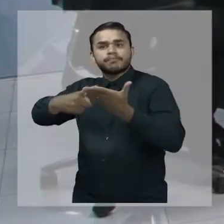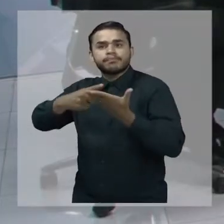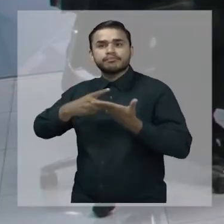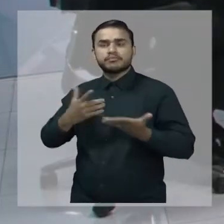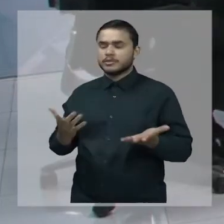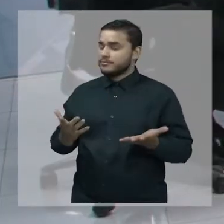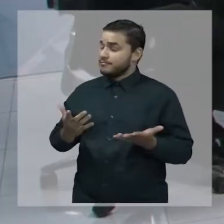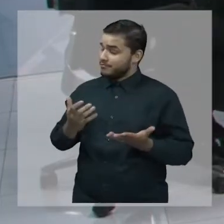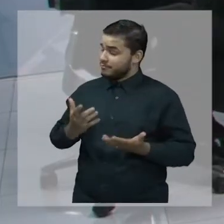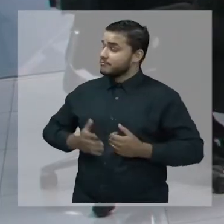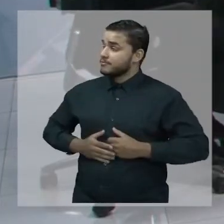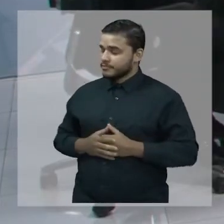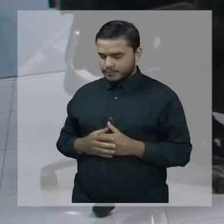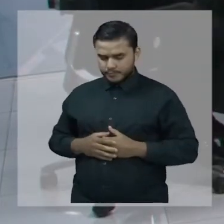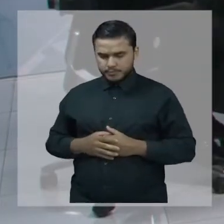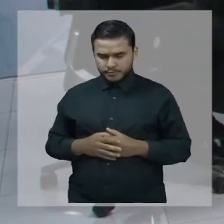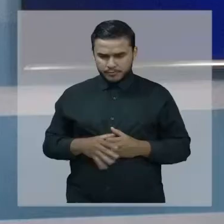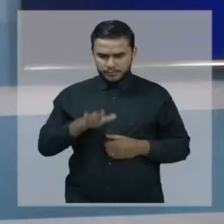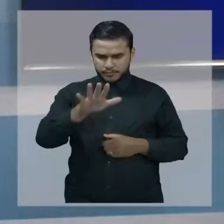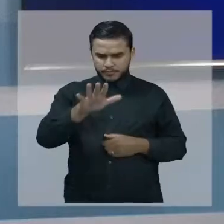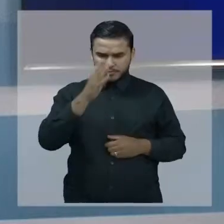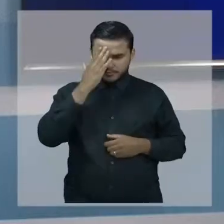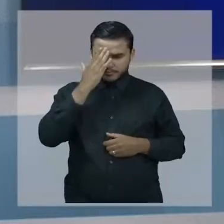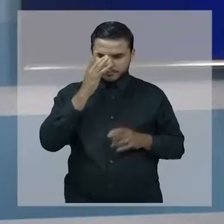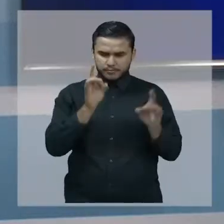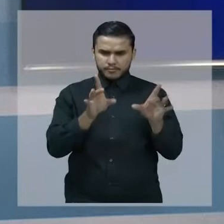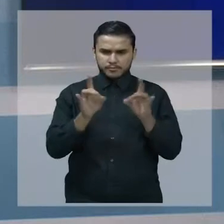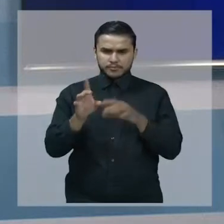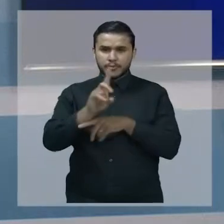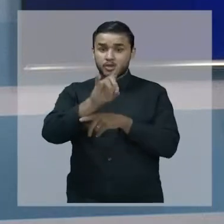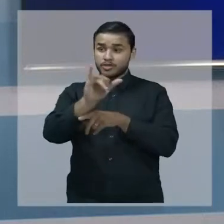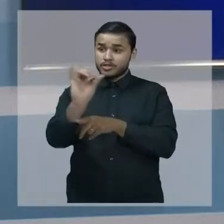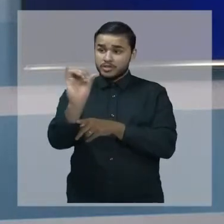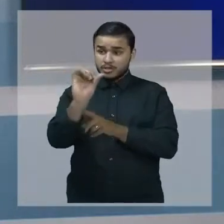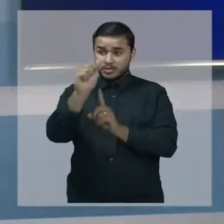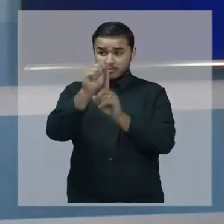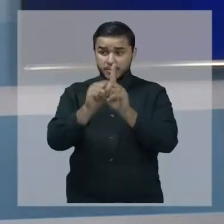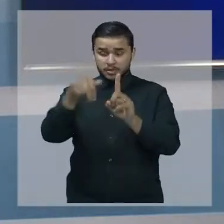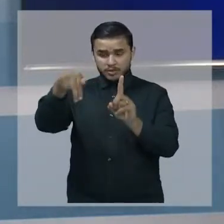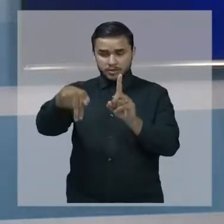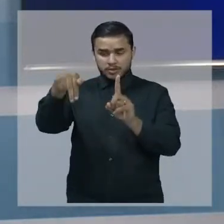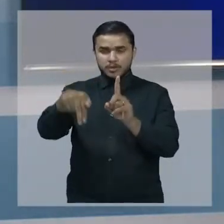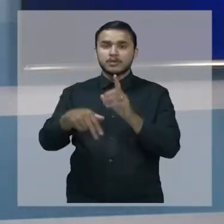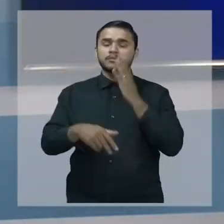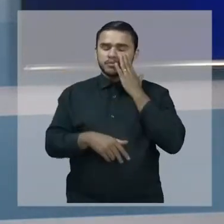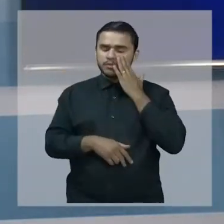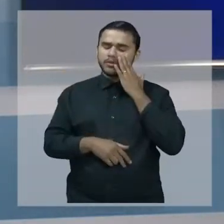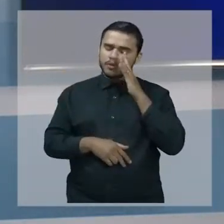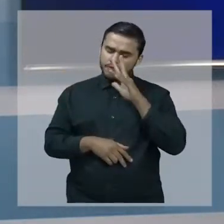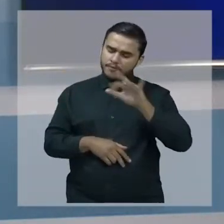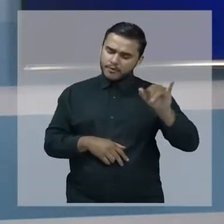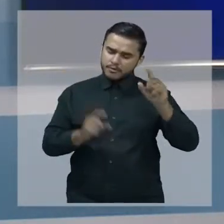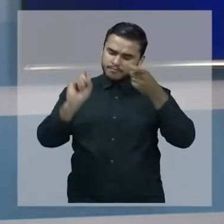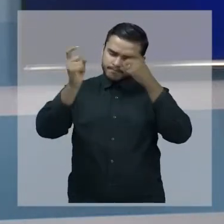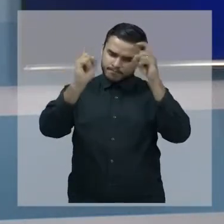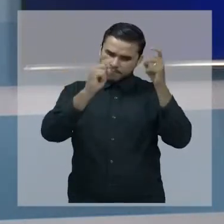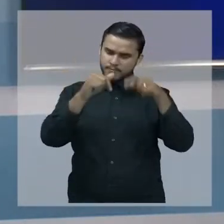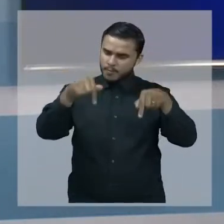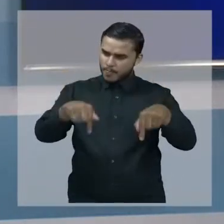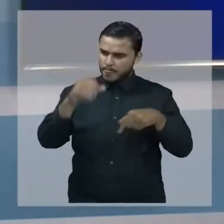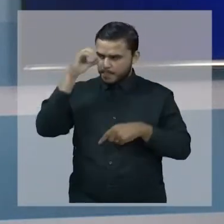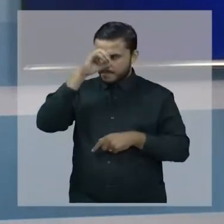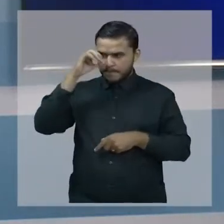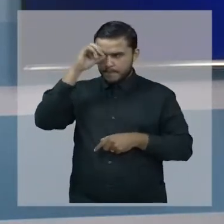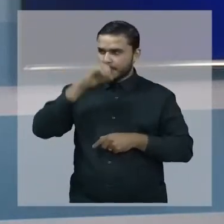acordo do com os leilão, Estados Unidos. depois do leilão da sessão onerosa, dia 6 de novembro, obviamente que isso será pauta